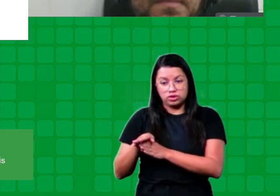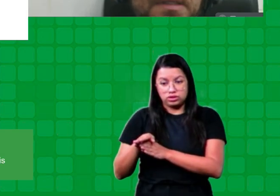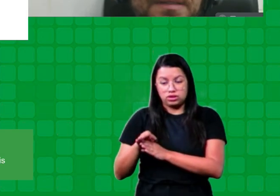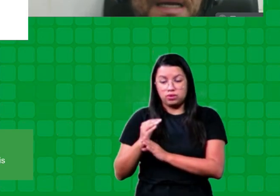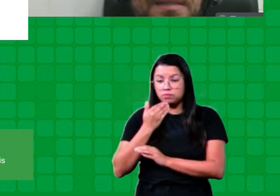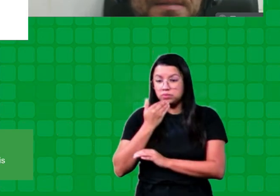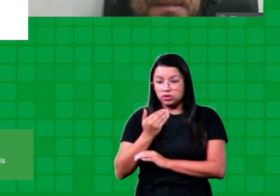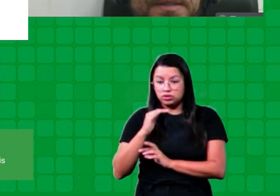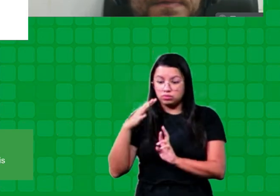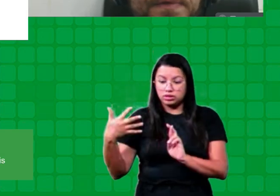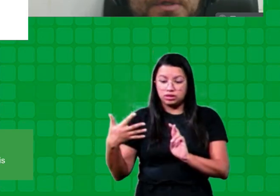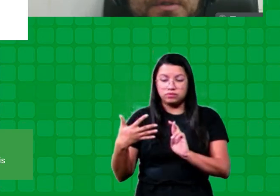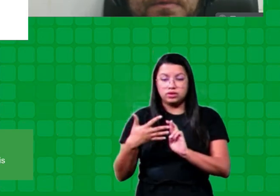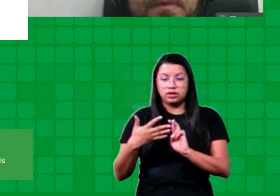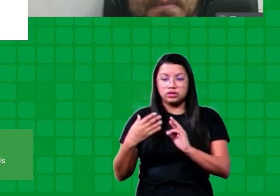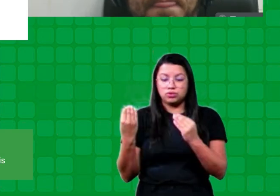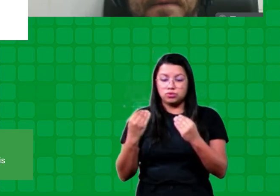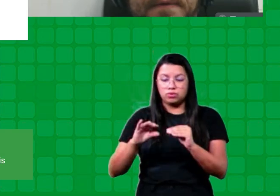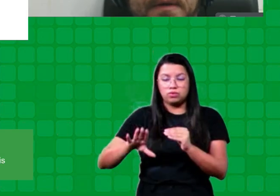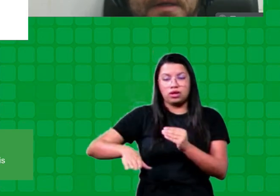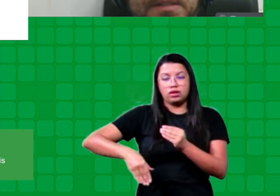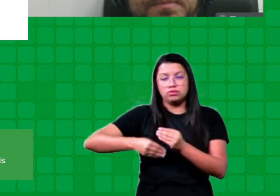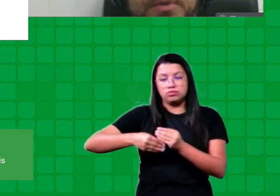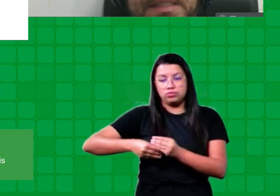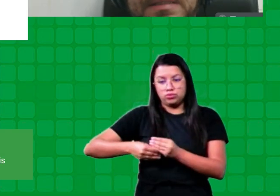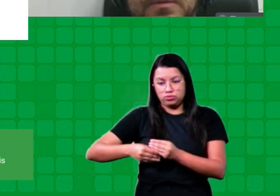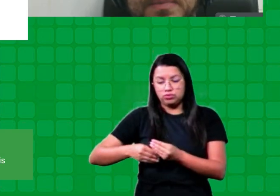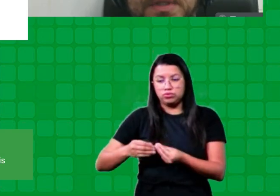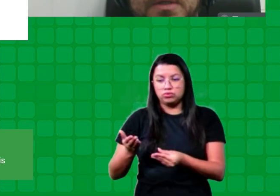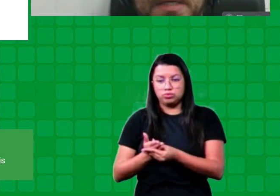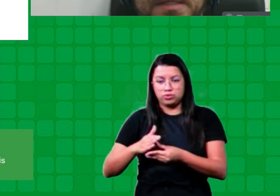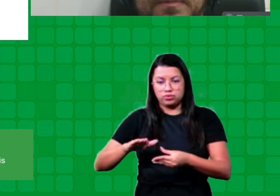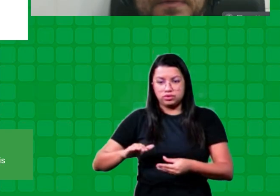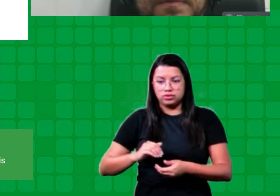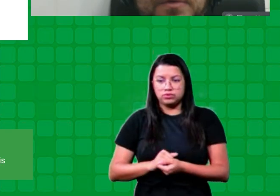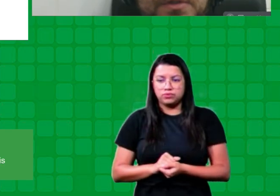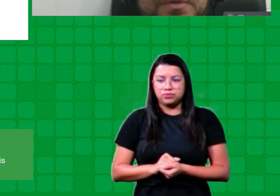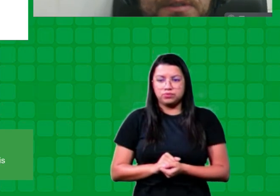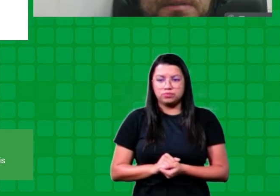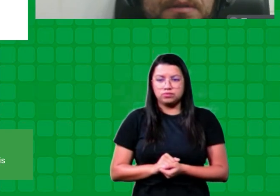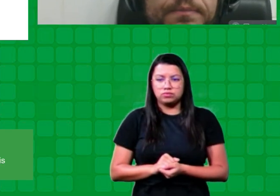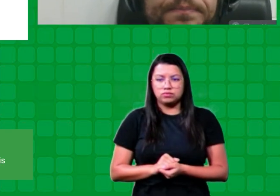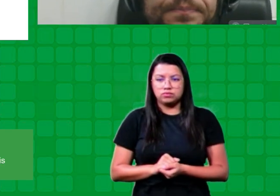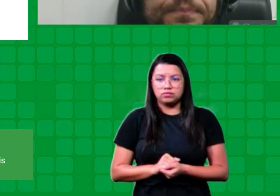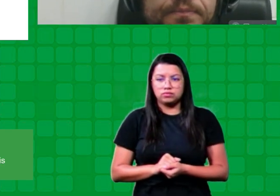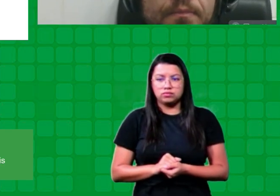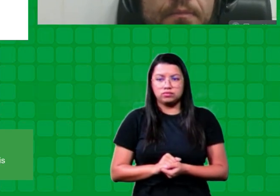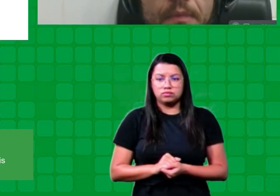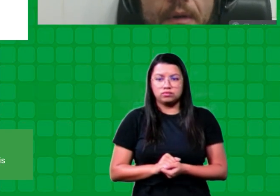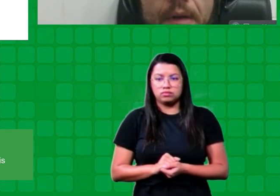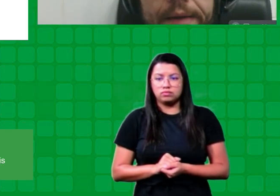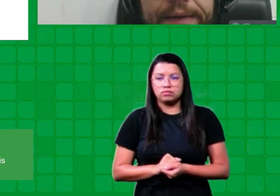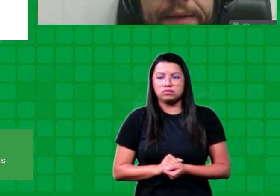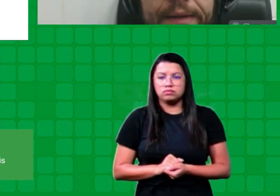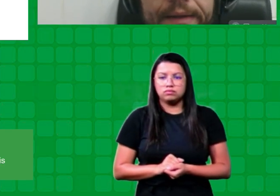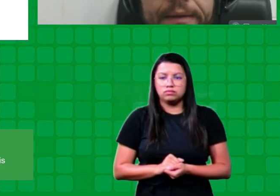de forma tácita e efetiva. Se puder descer um pouquinho, Maria, por favor, na sugestão.